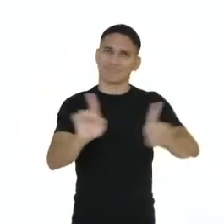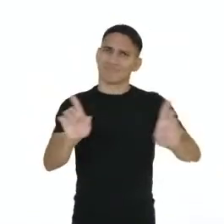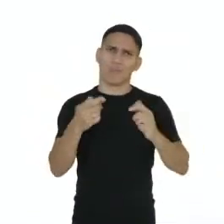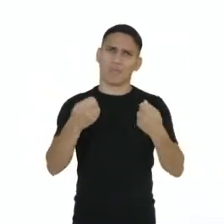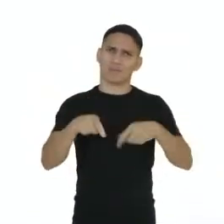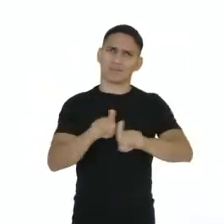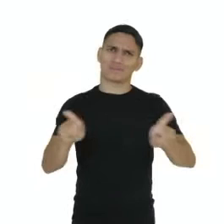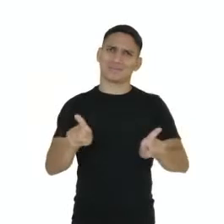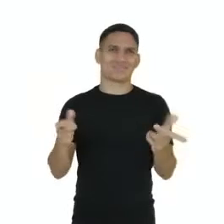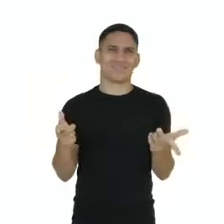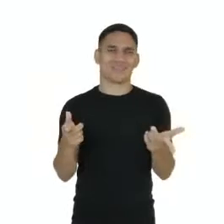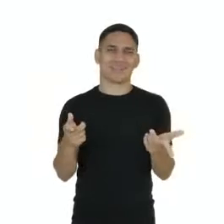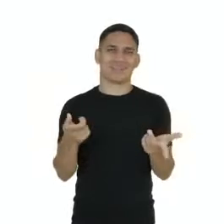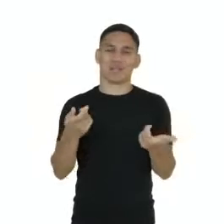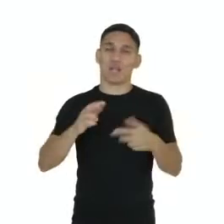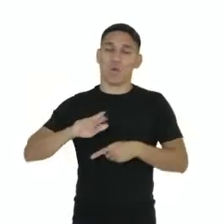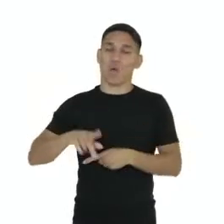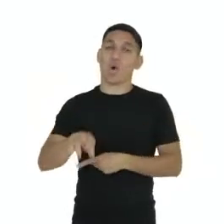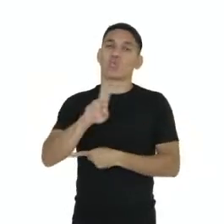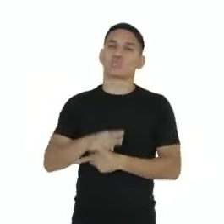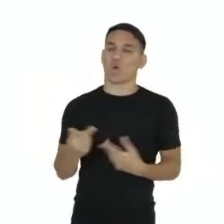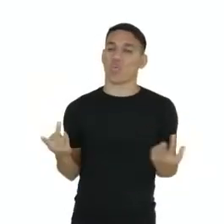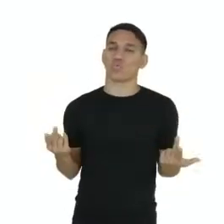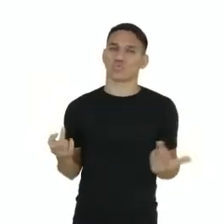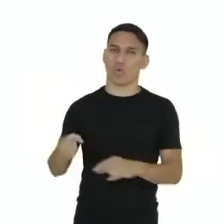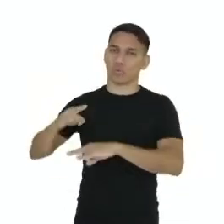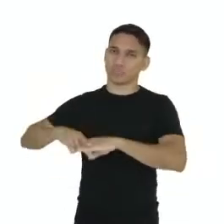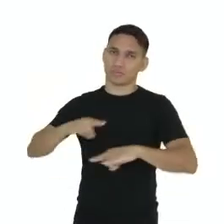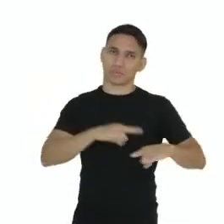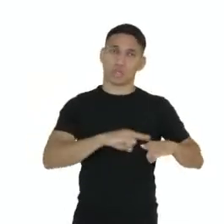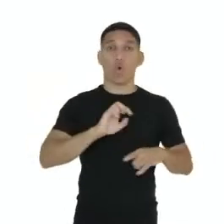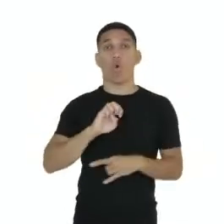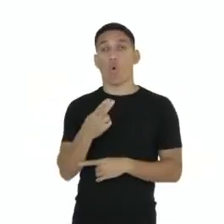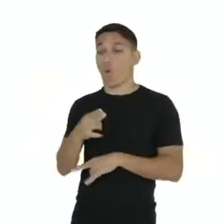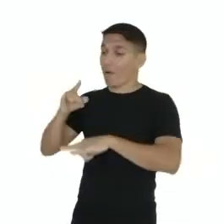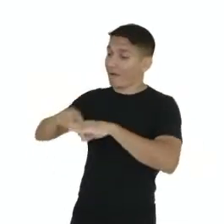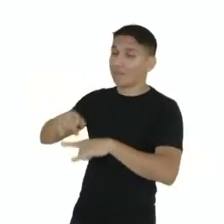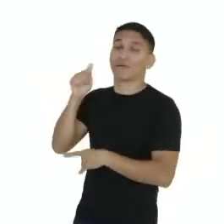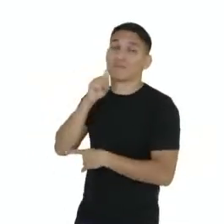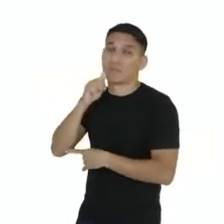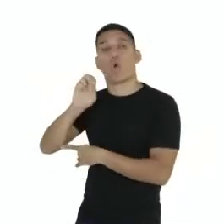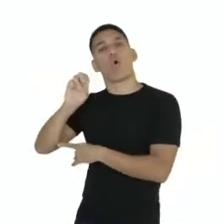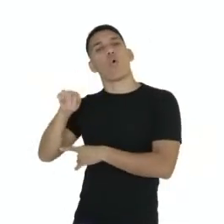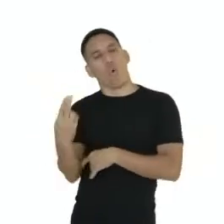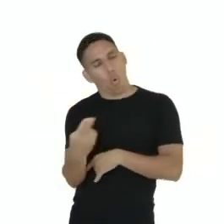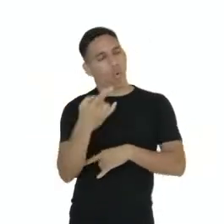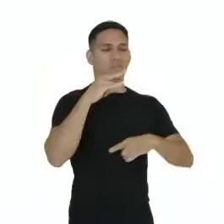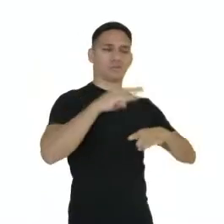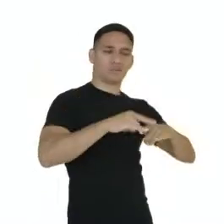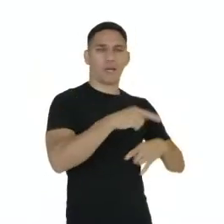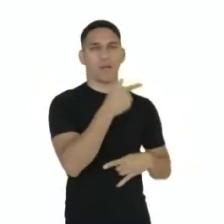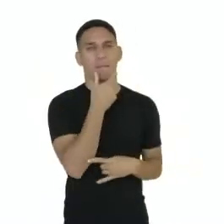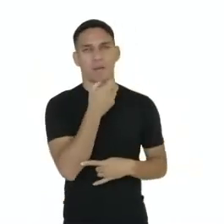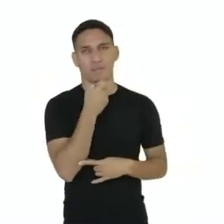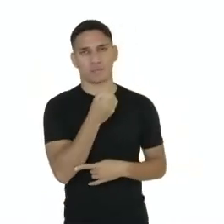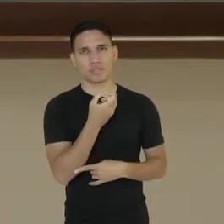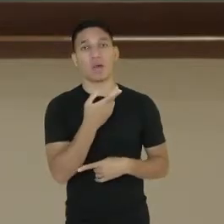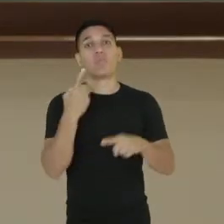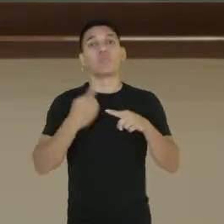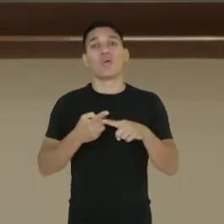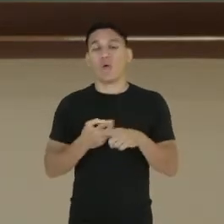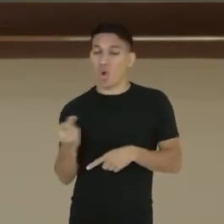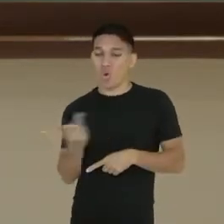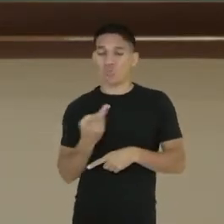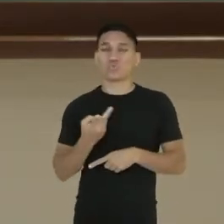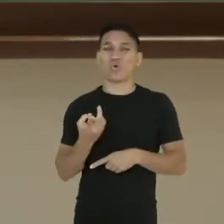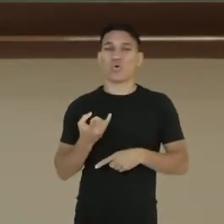não. Não se deve fazer uso dos dois métodos, ou usa a camisinha feminina ou usa a camisinha masculina. A fricção dos